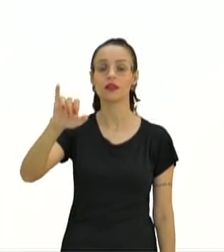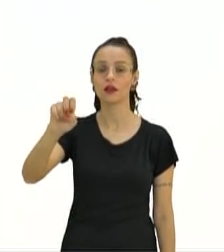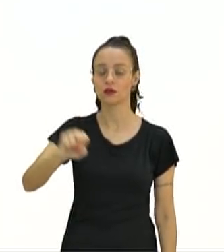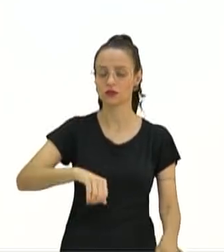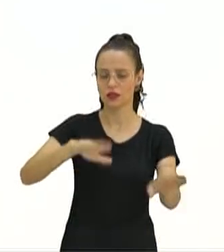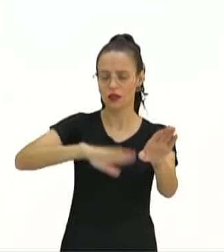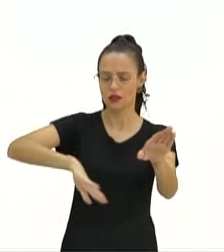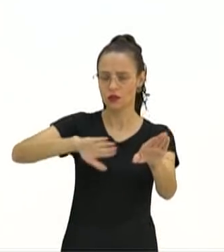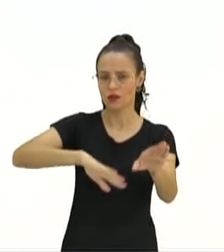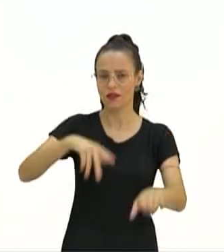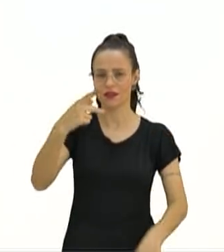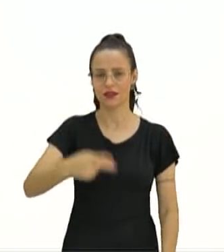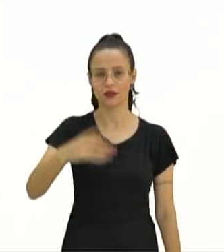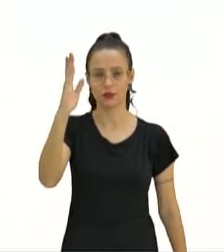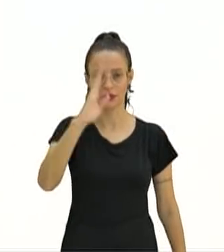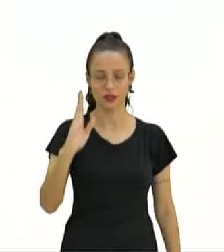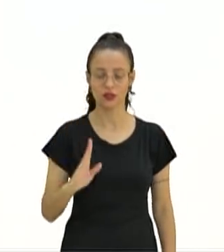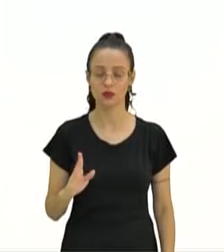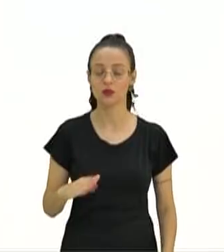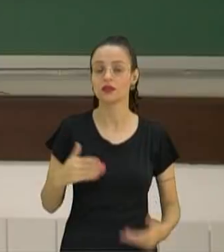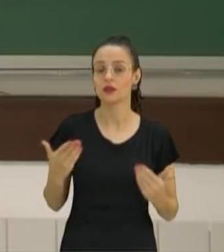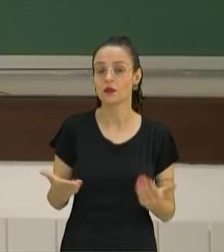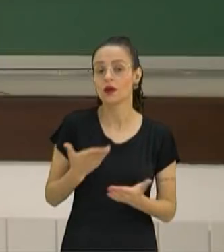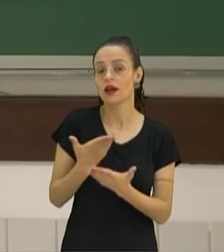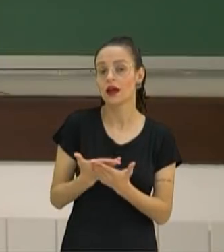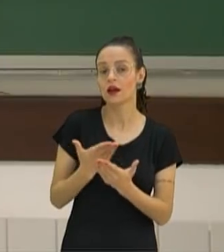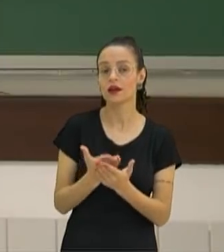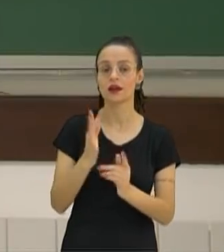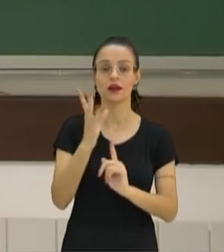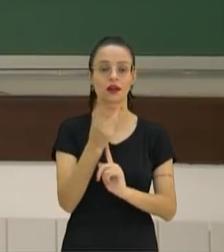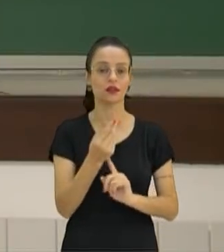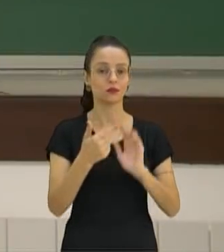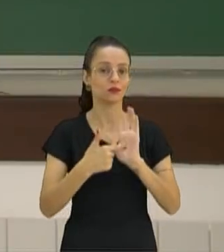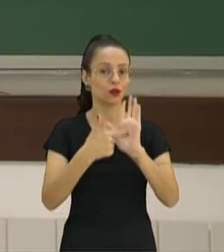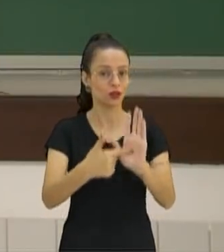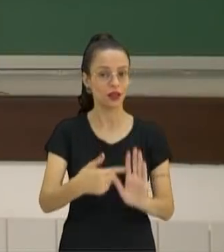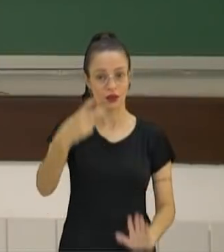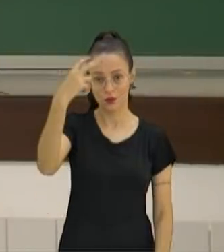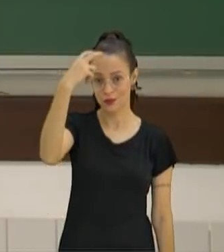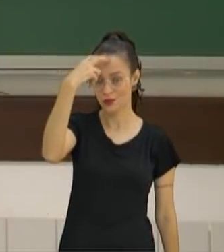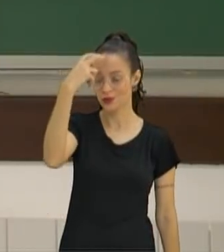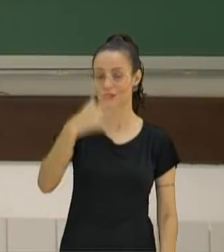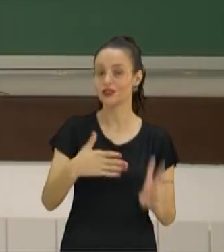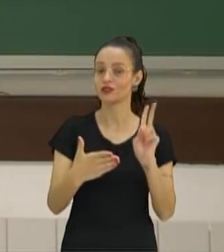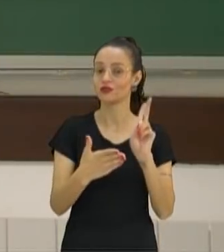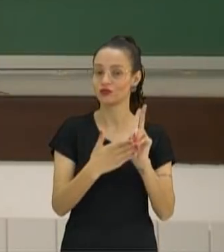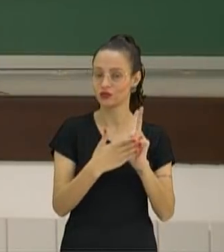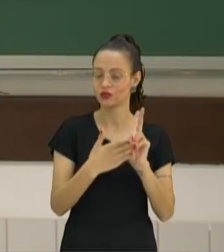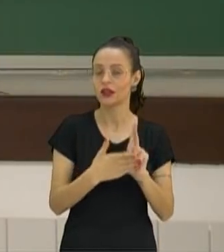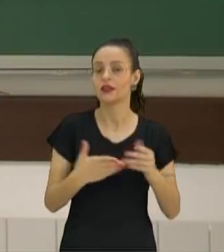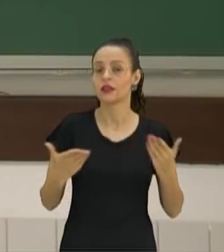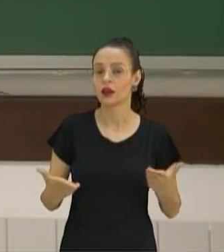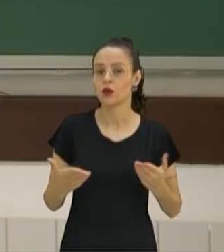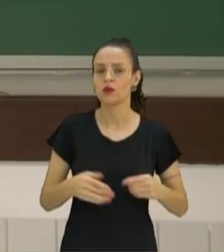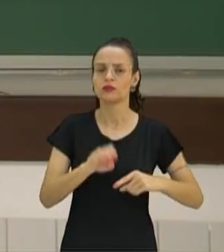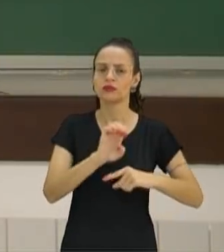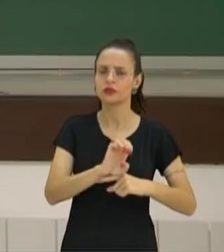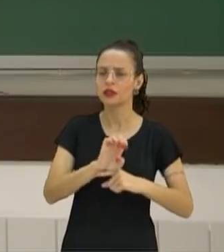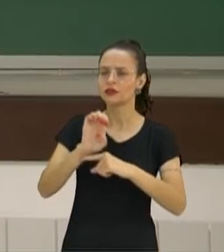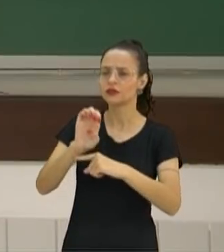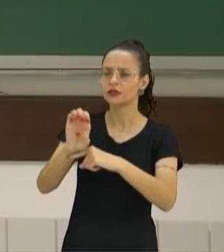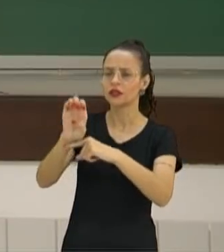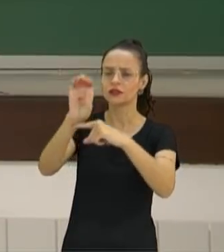brasileiro. Então, nós estamos sempre na aula de arte trazendo um pouquinho da cultura indígena, né? E cada estado, né,